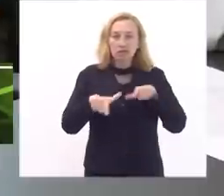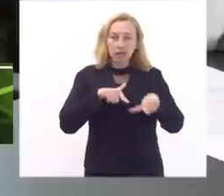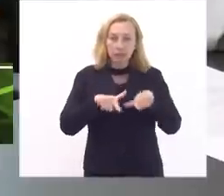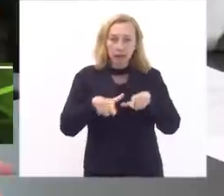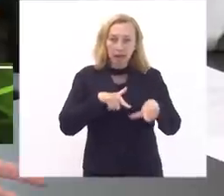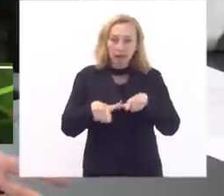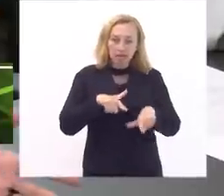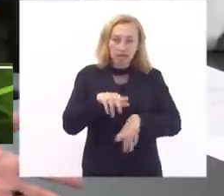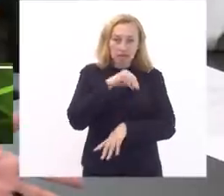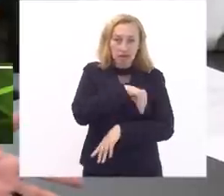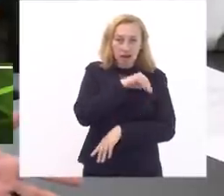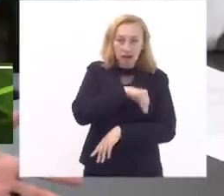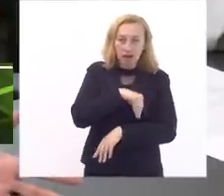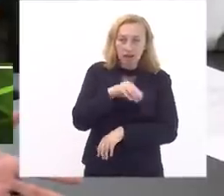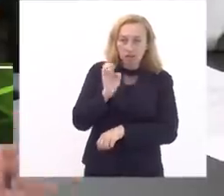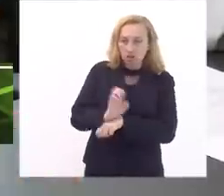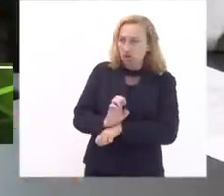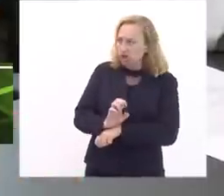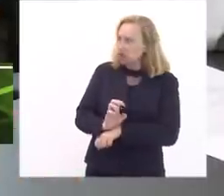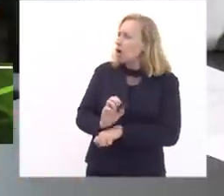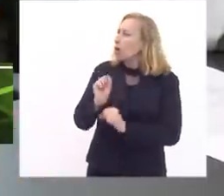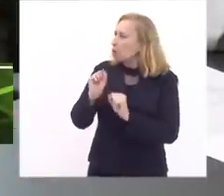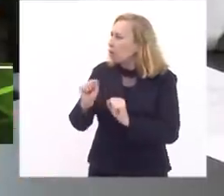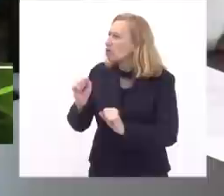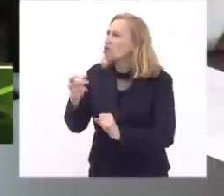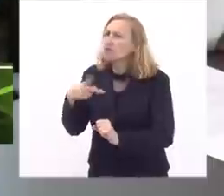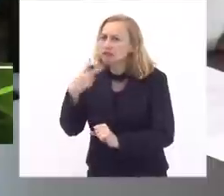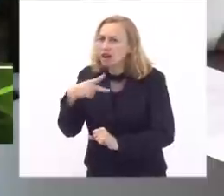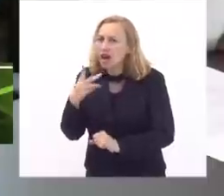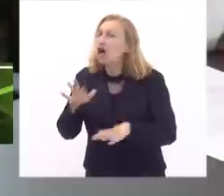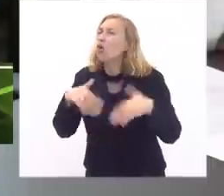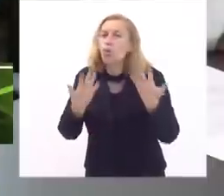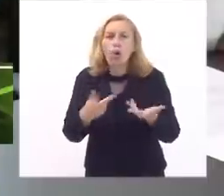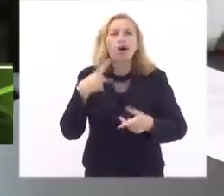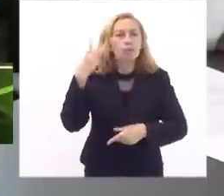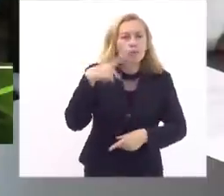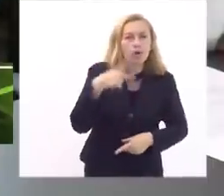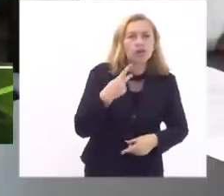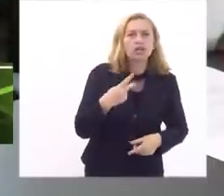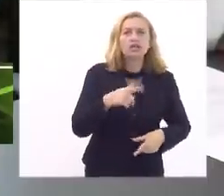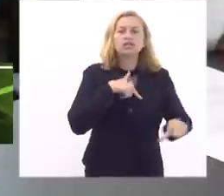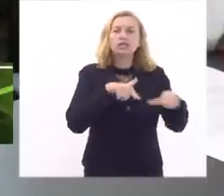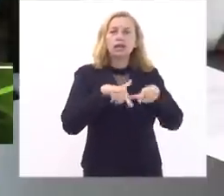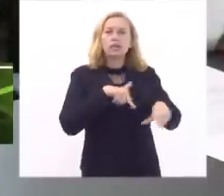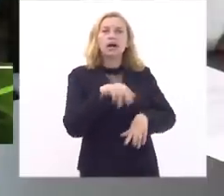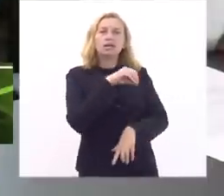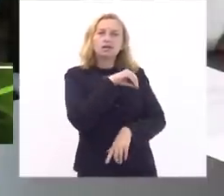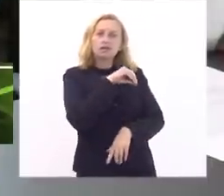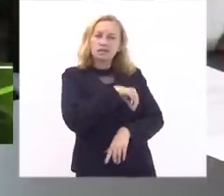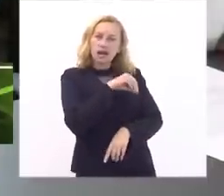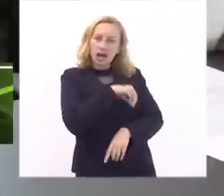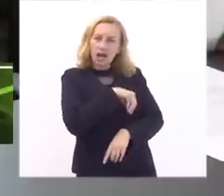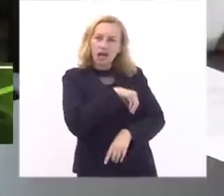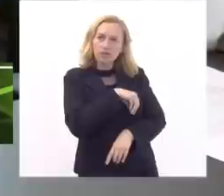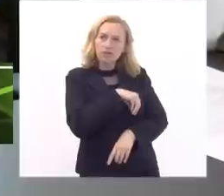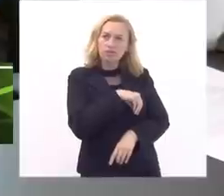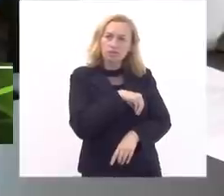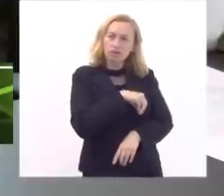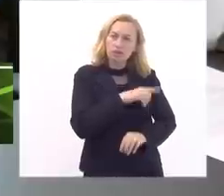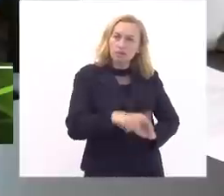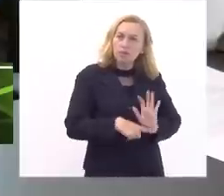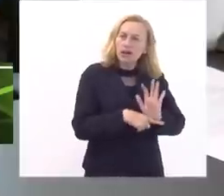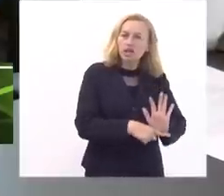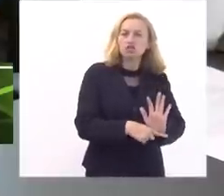do Estado. Alguém aqui poderia me dizer qual é hoje a política de emprego e renda para tirar